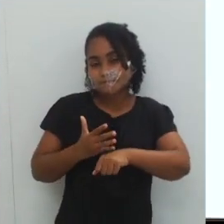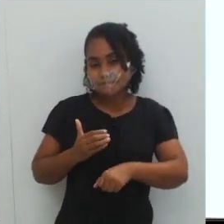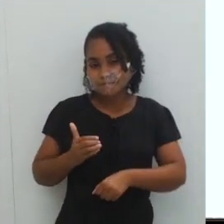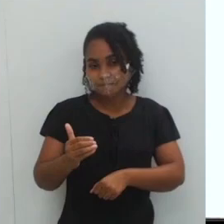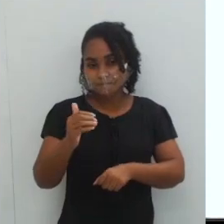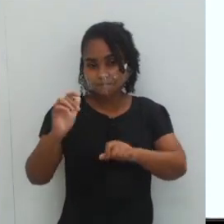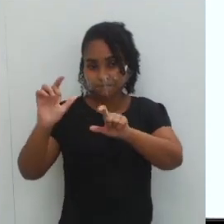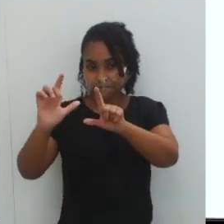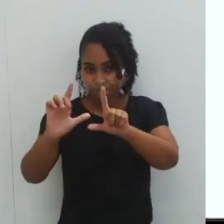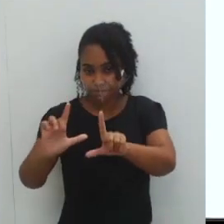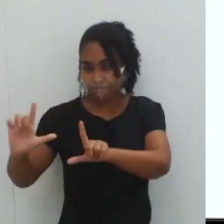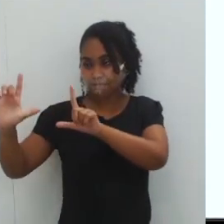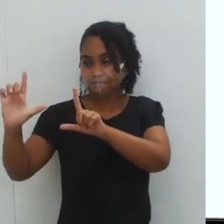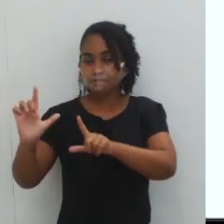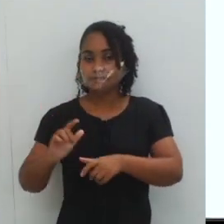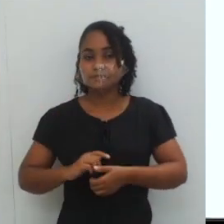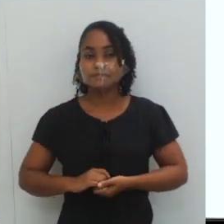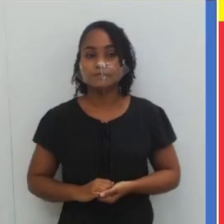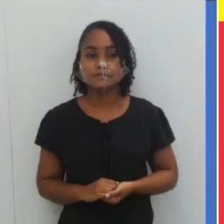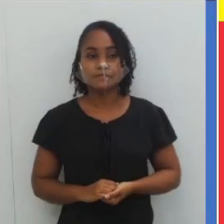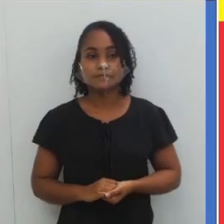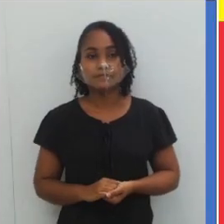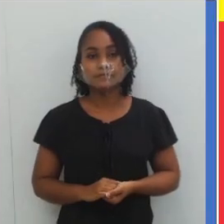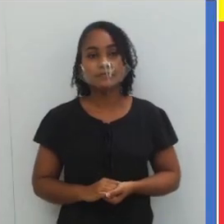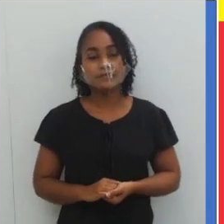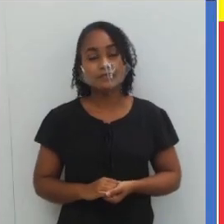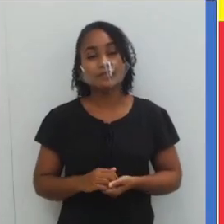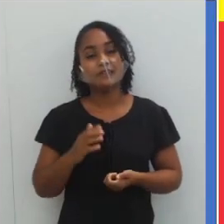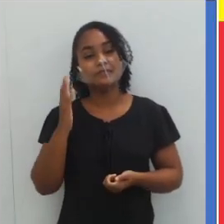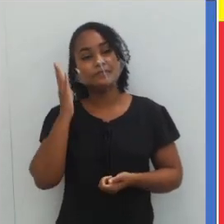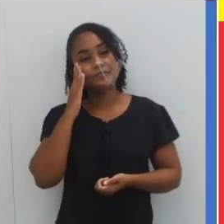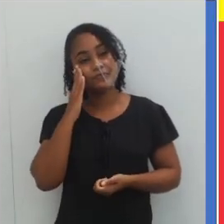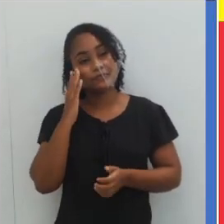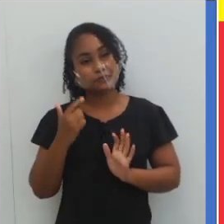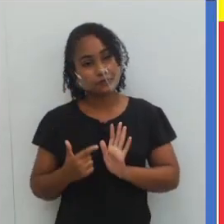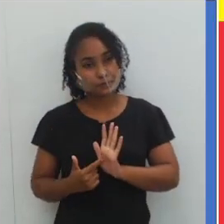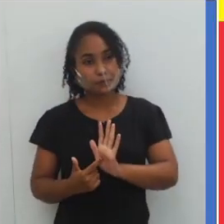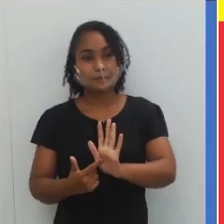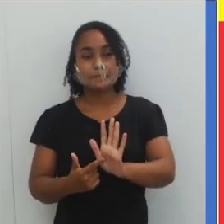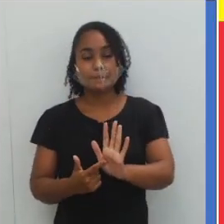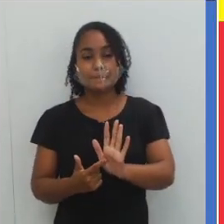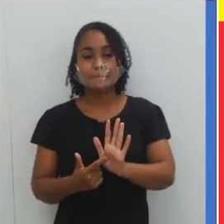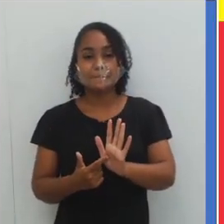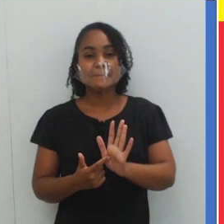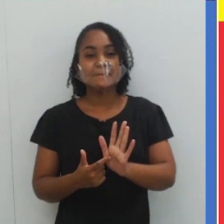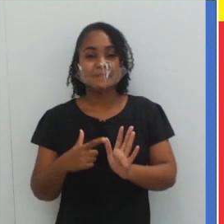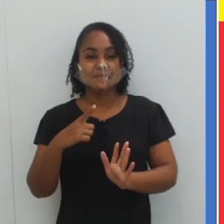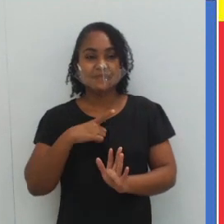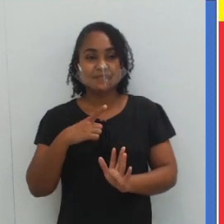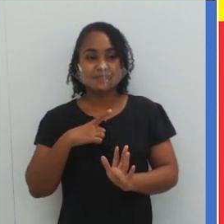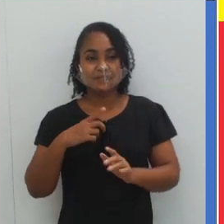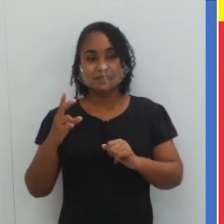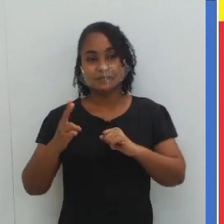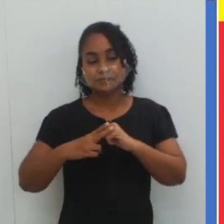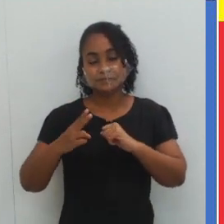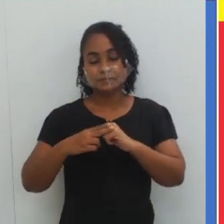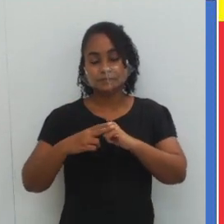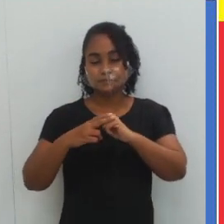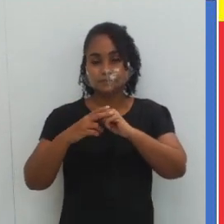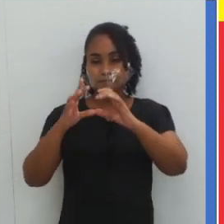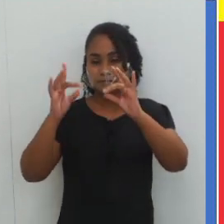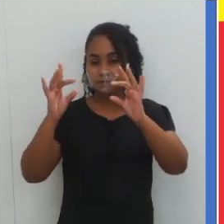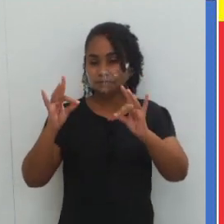praticar. Segue a próxima tela. Então, dentro disso, eu trouxe os